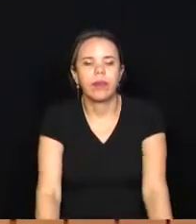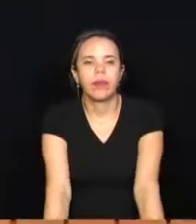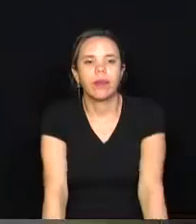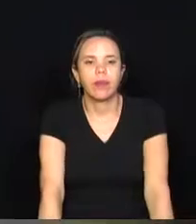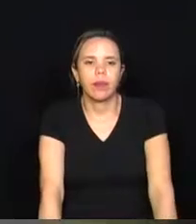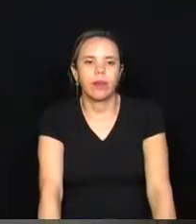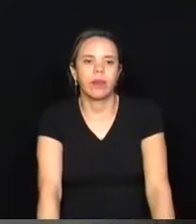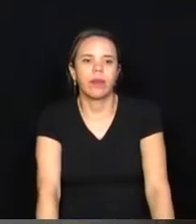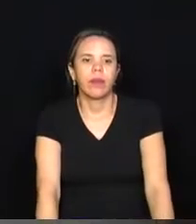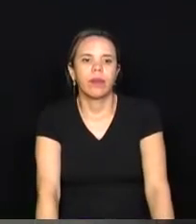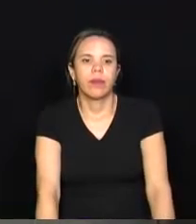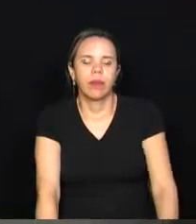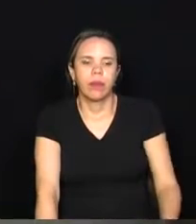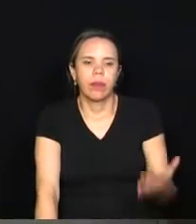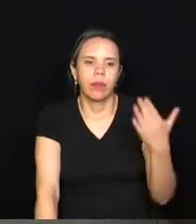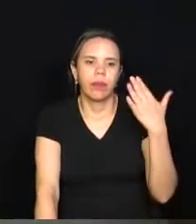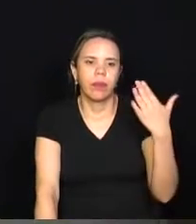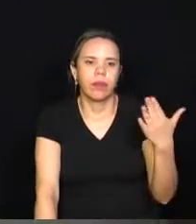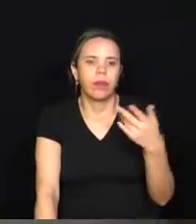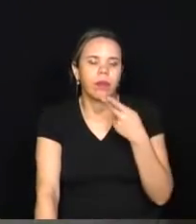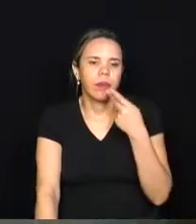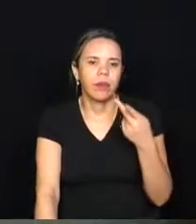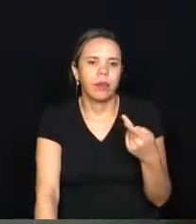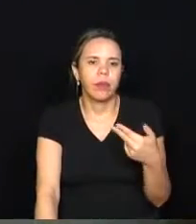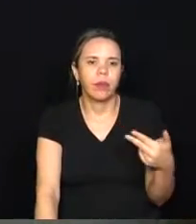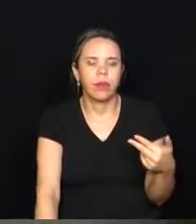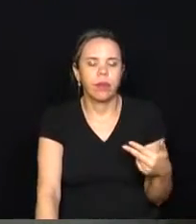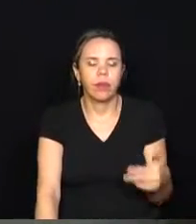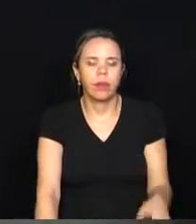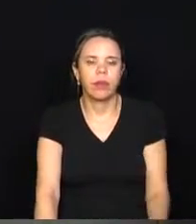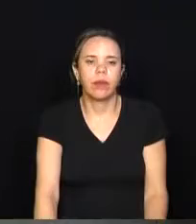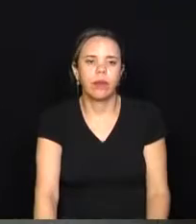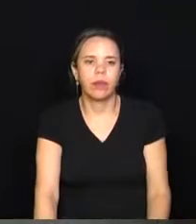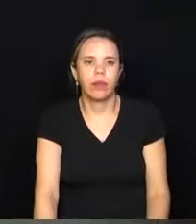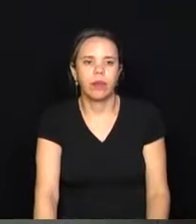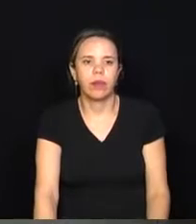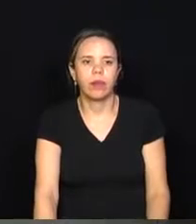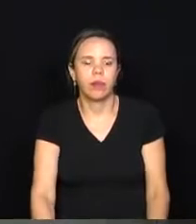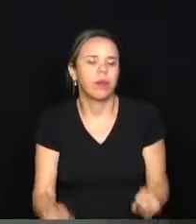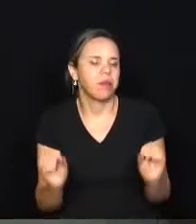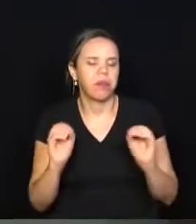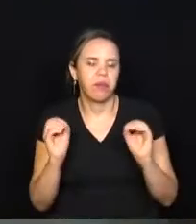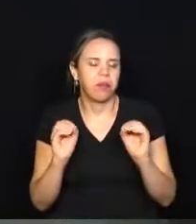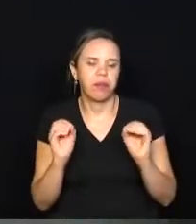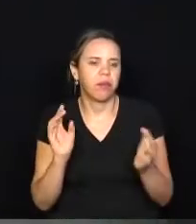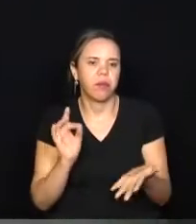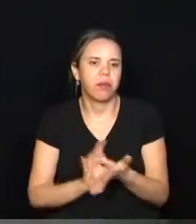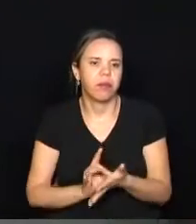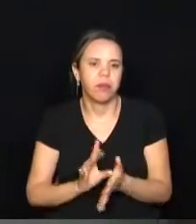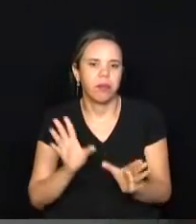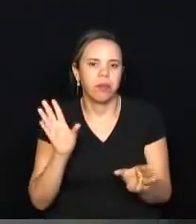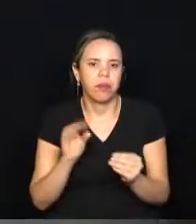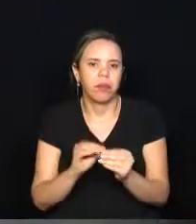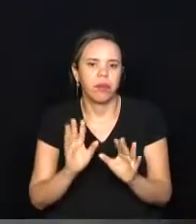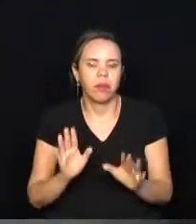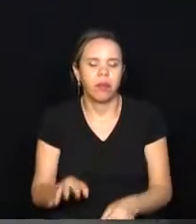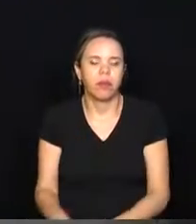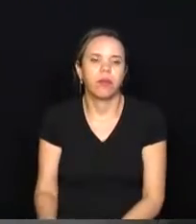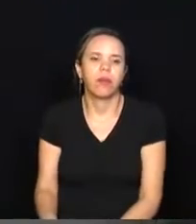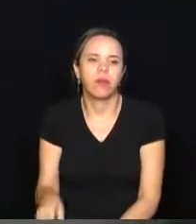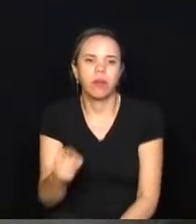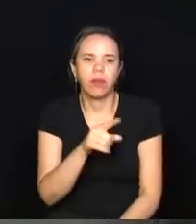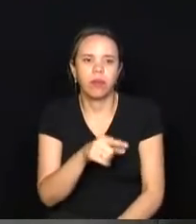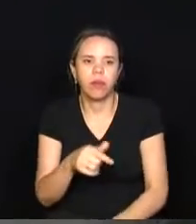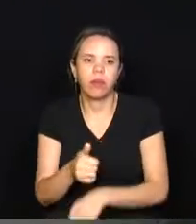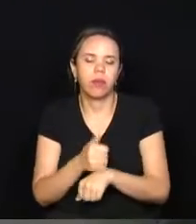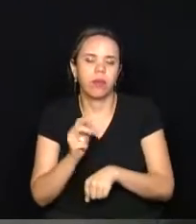Obrigado. Tem mais alguma coisa a dizer, doutor? Não, na realidade, essa questão é o seguinte, o